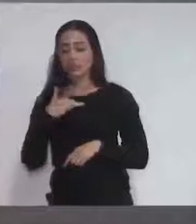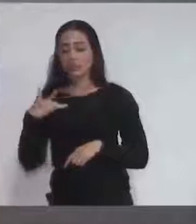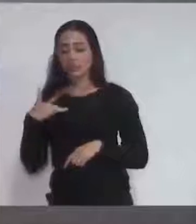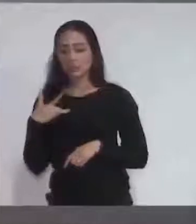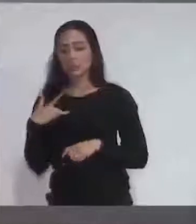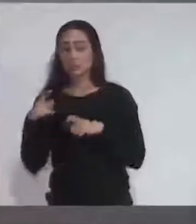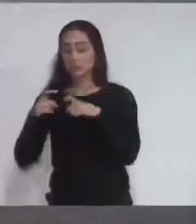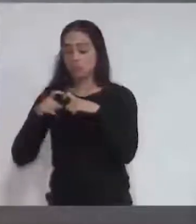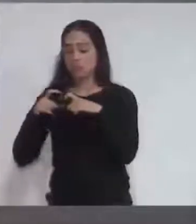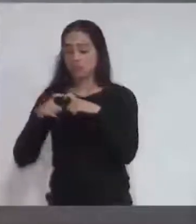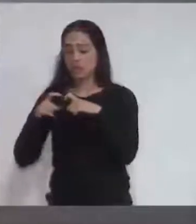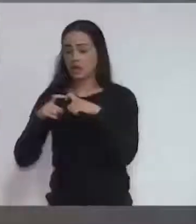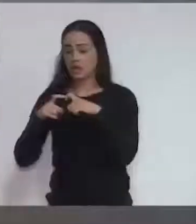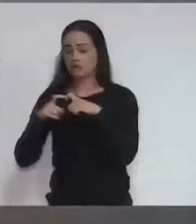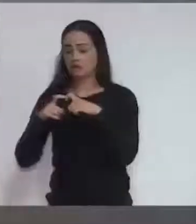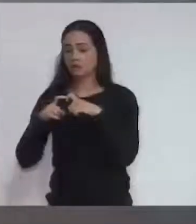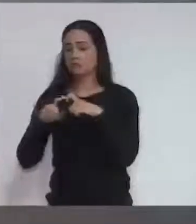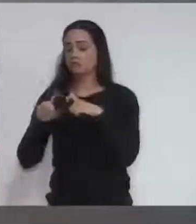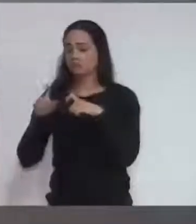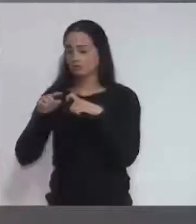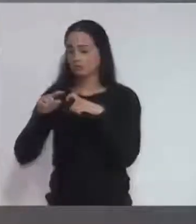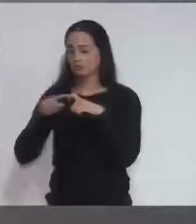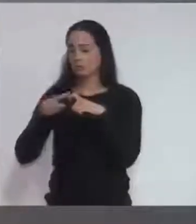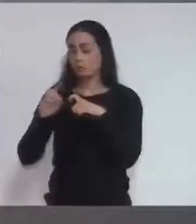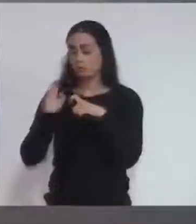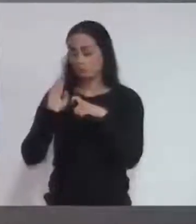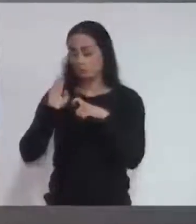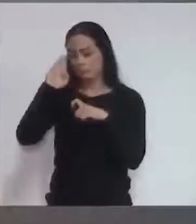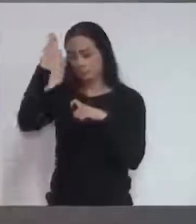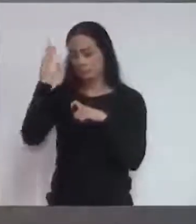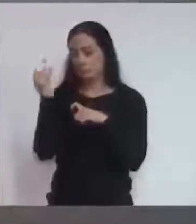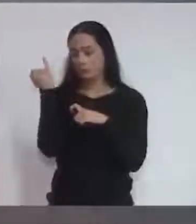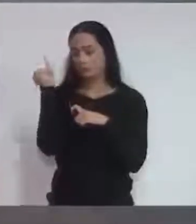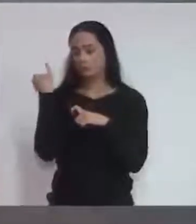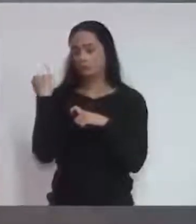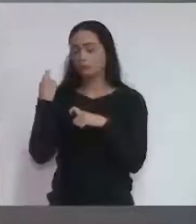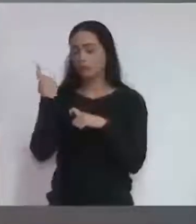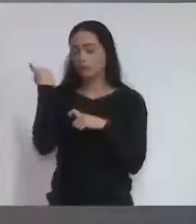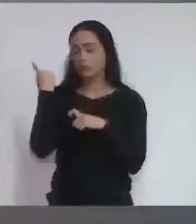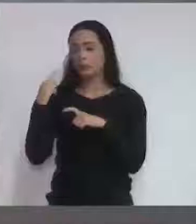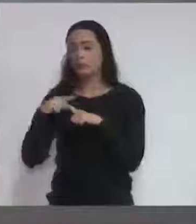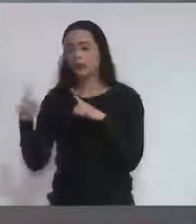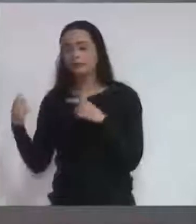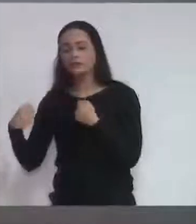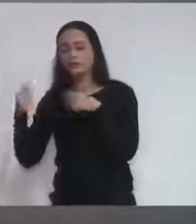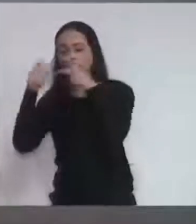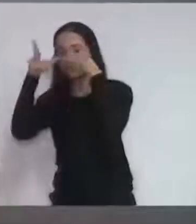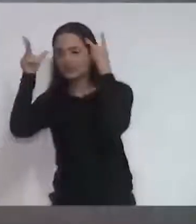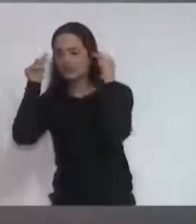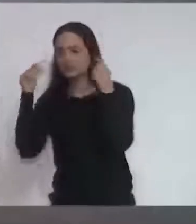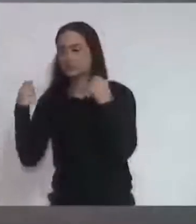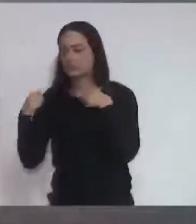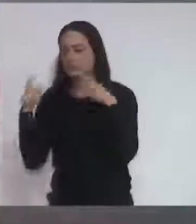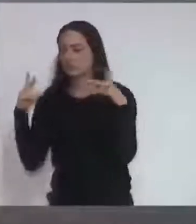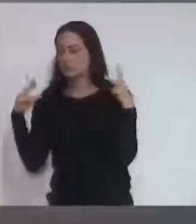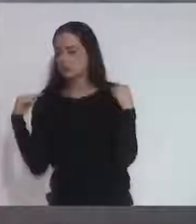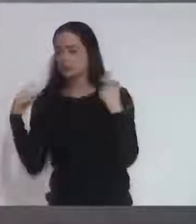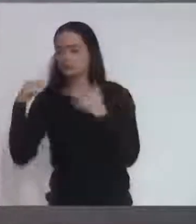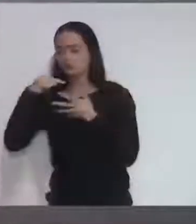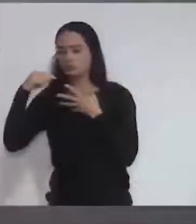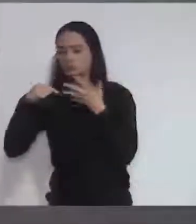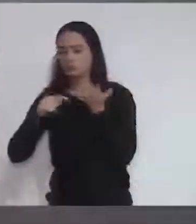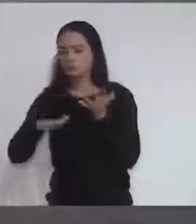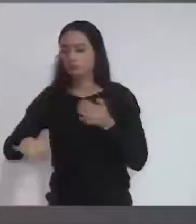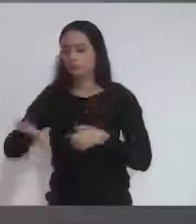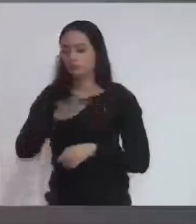o médico precisa da enfermeira, precisa do antedente, precisa da pessoa que vai estar lá na ponta, precisa do motorista e tal. Um monte de gente não